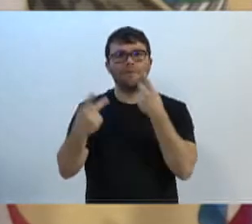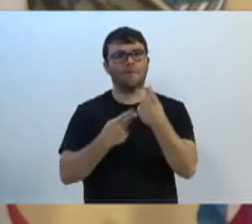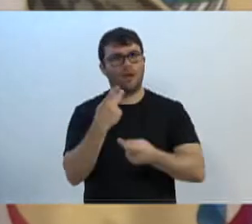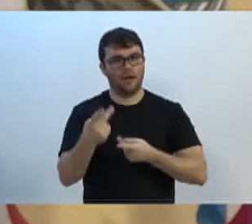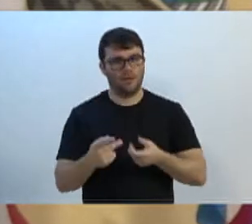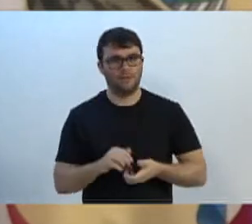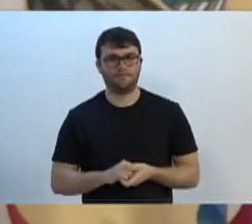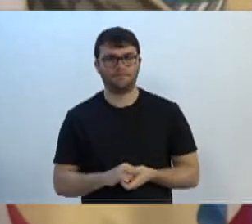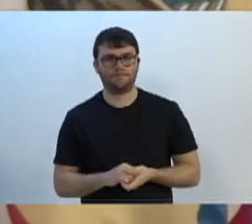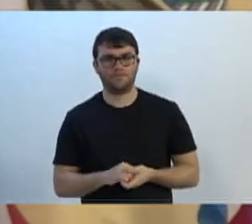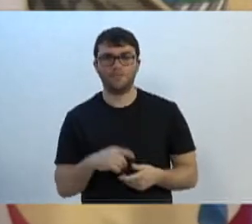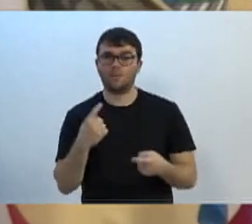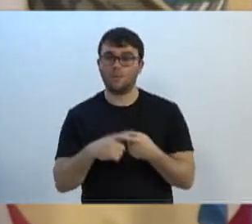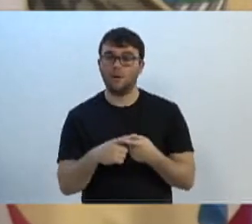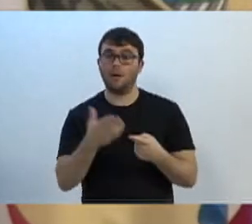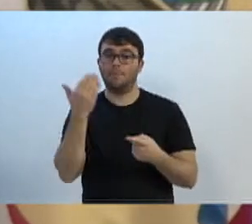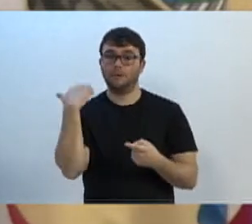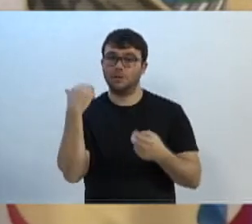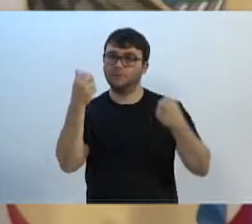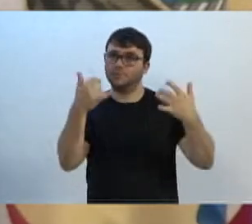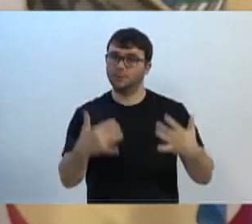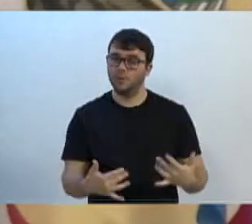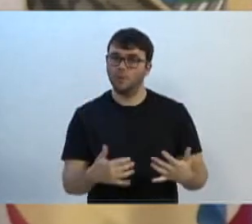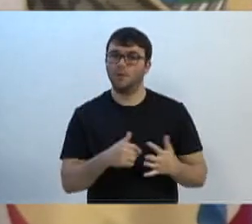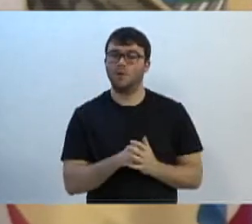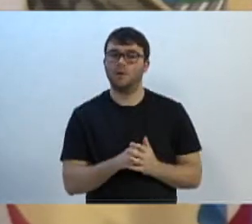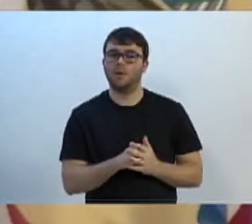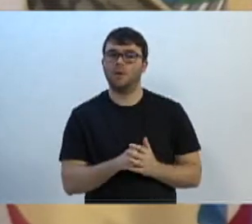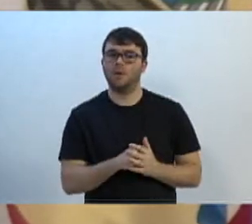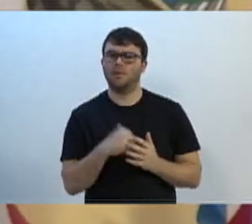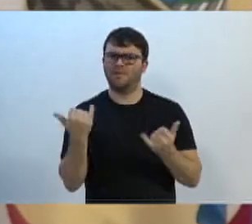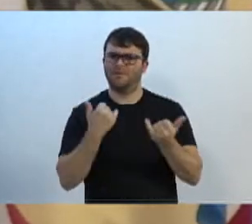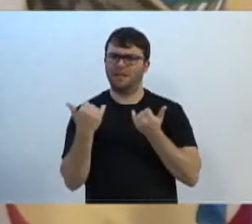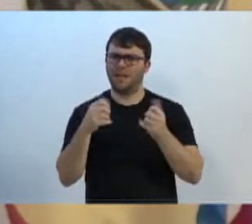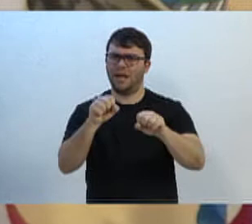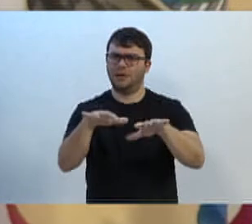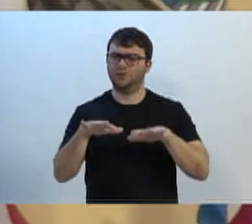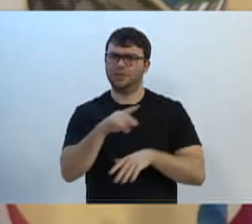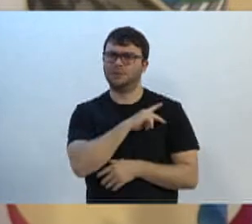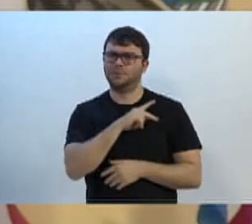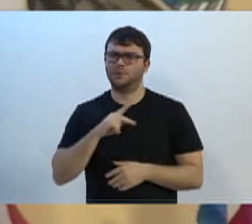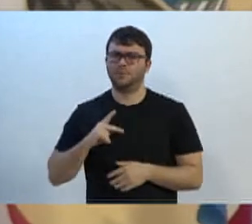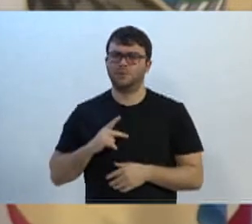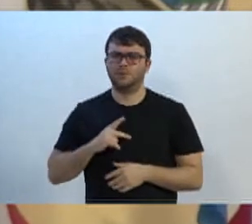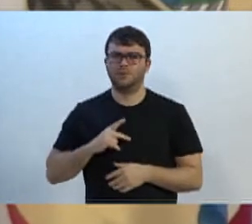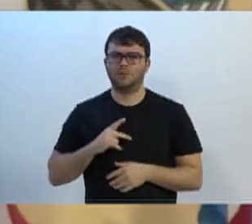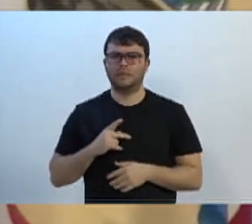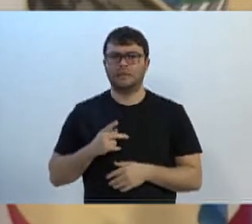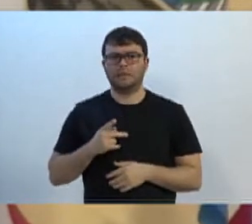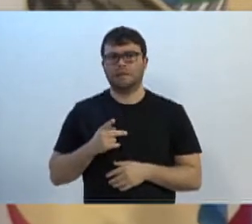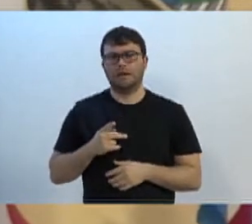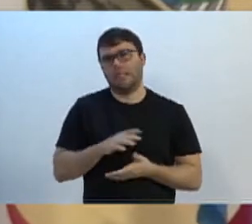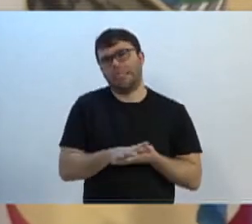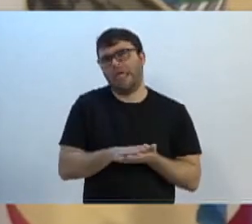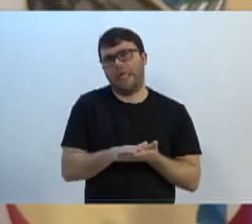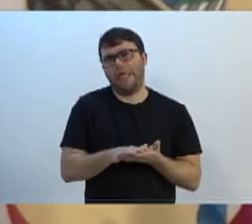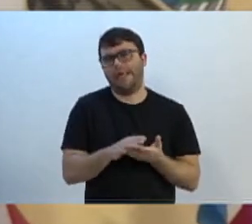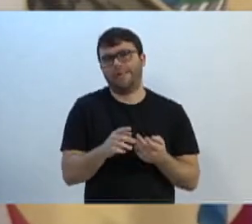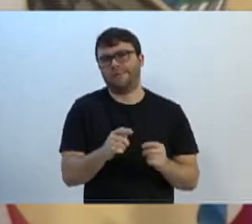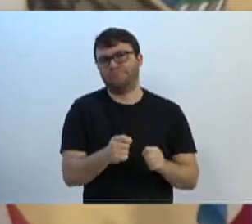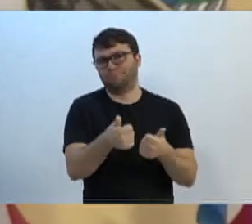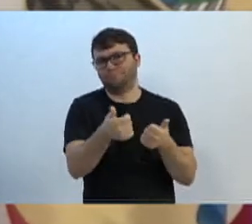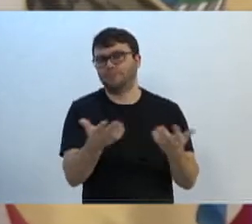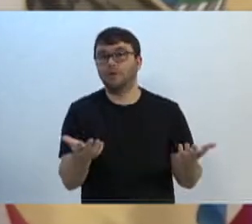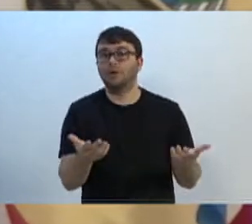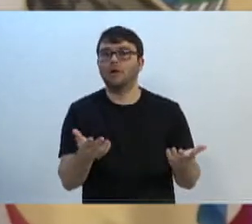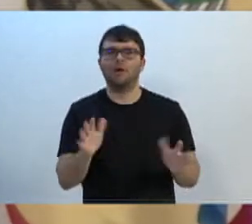porque nós falamos naquele momento que quando nos disseram que a audiência pública geralmente daria em nada ela não deixou de